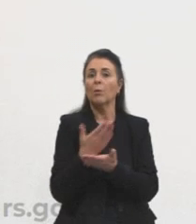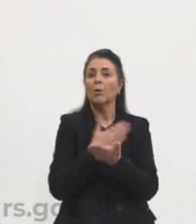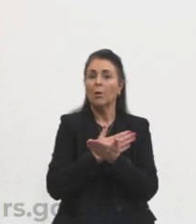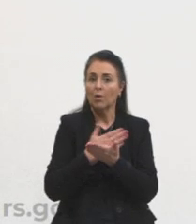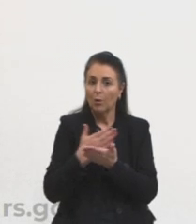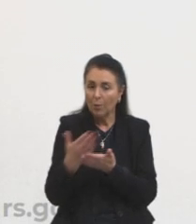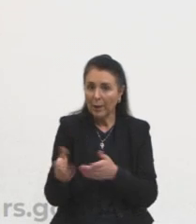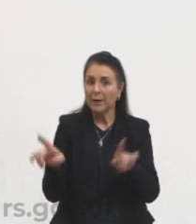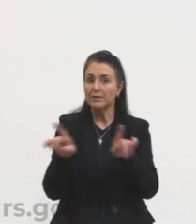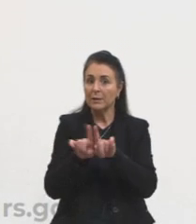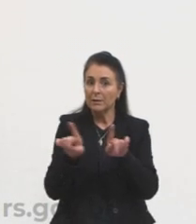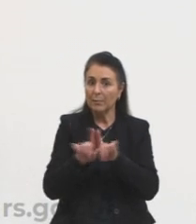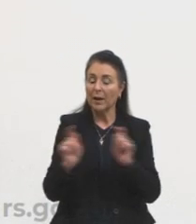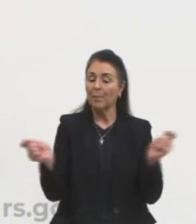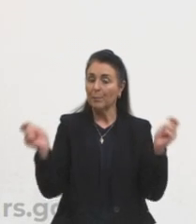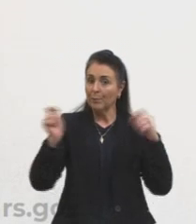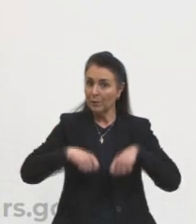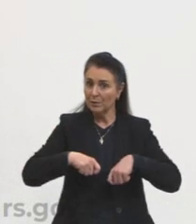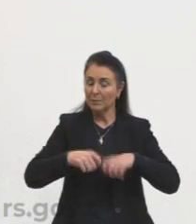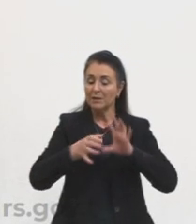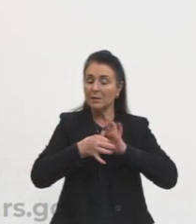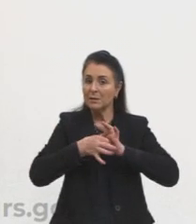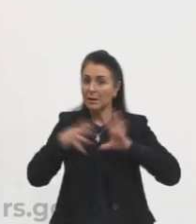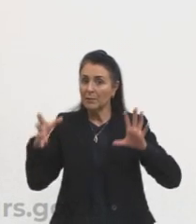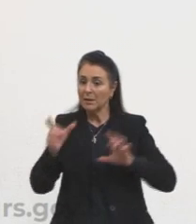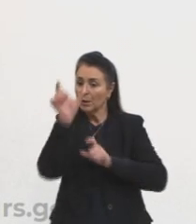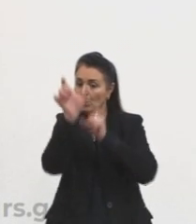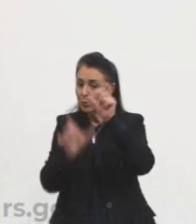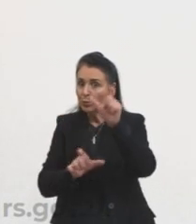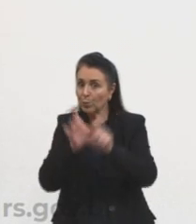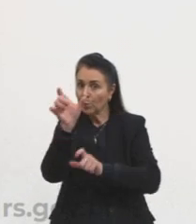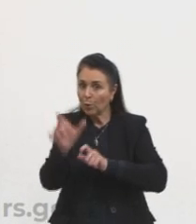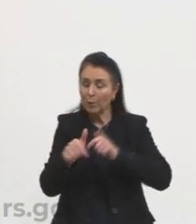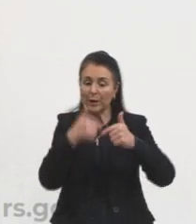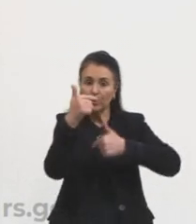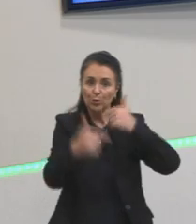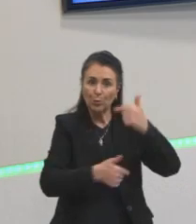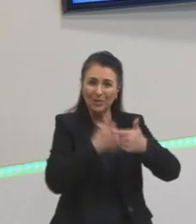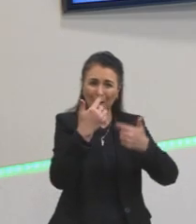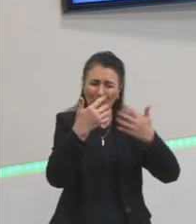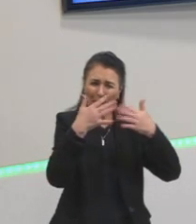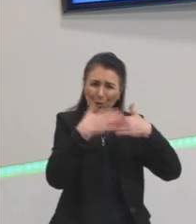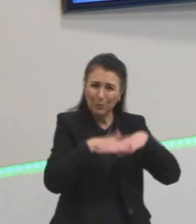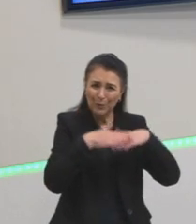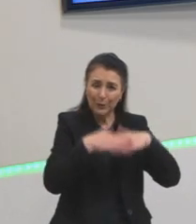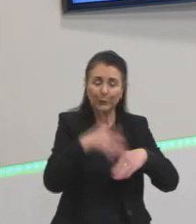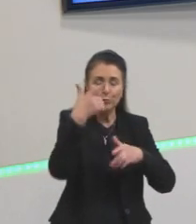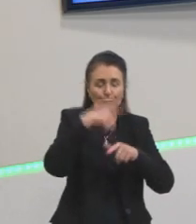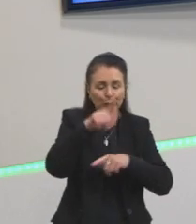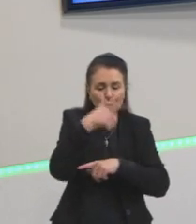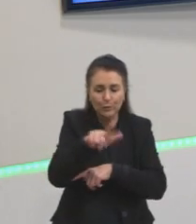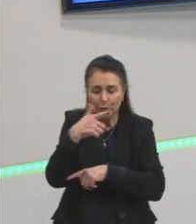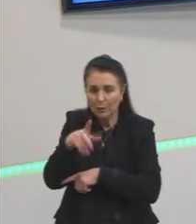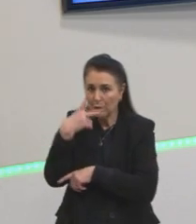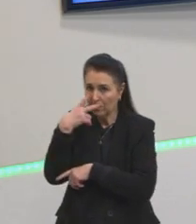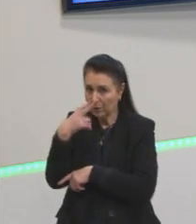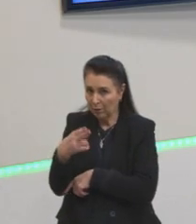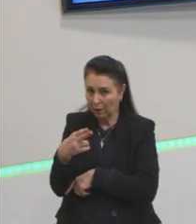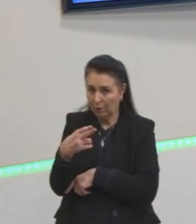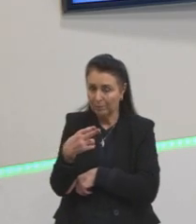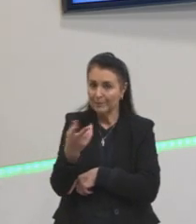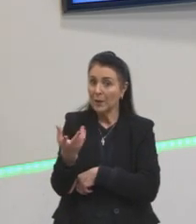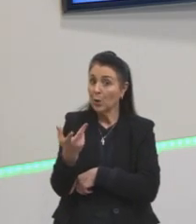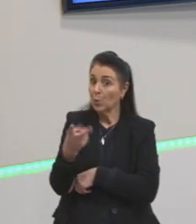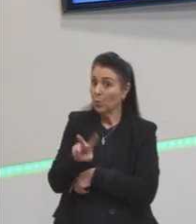mais plausíveis a possibilidade da liberação do homem do trabalho mecânico e repetitivo o paradoxo da